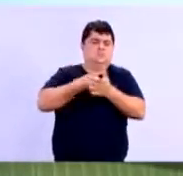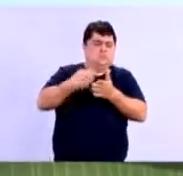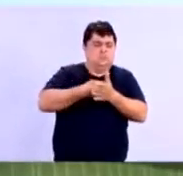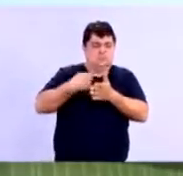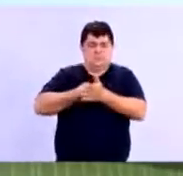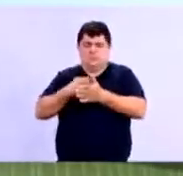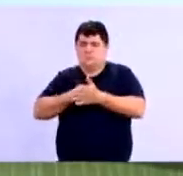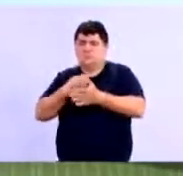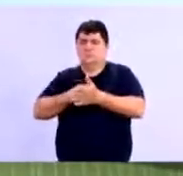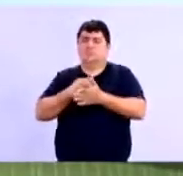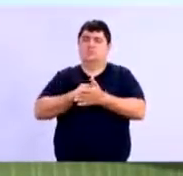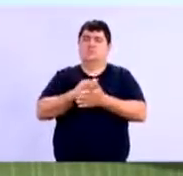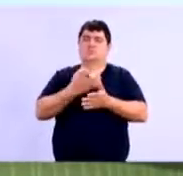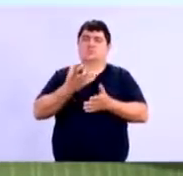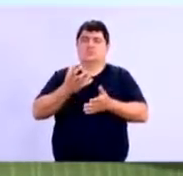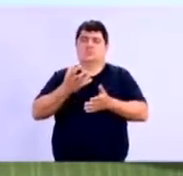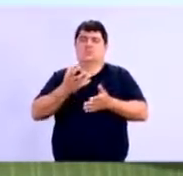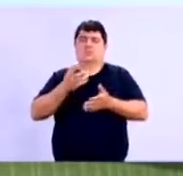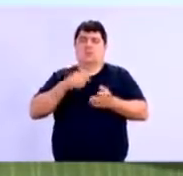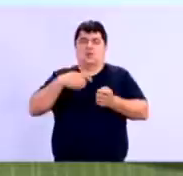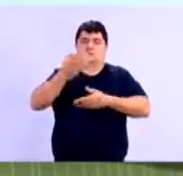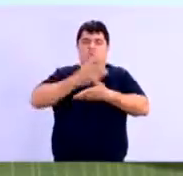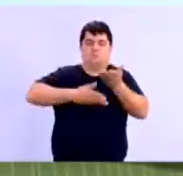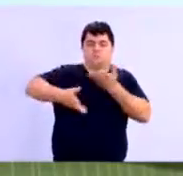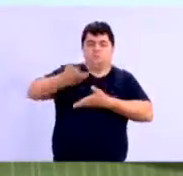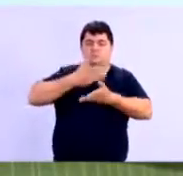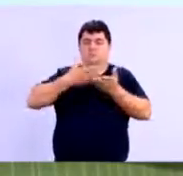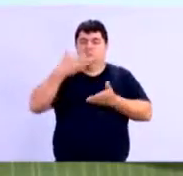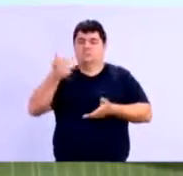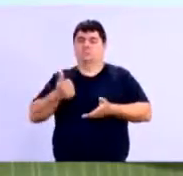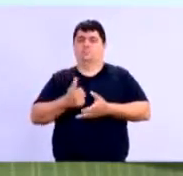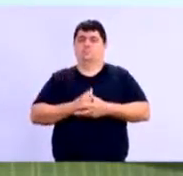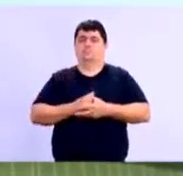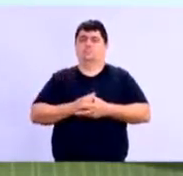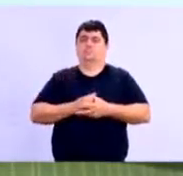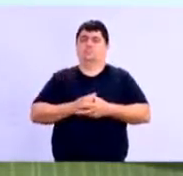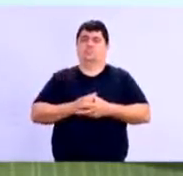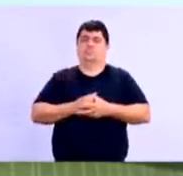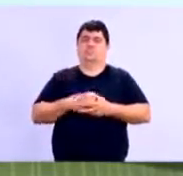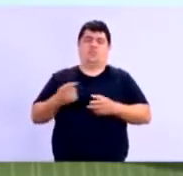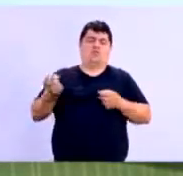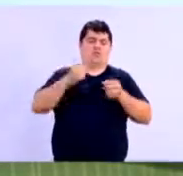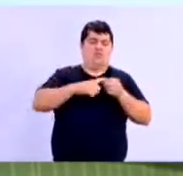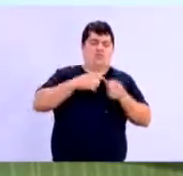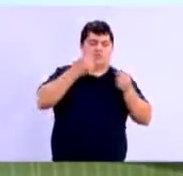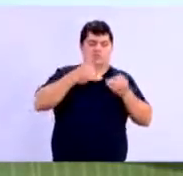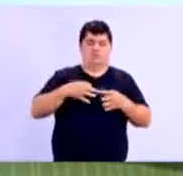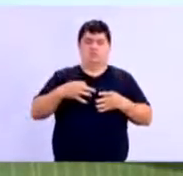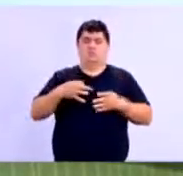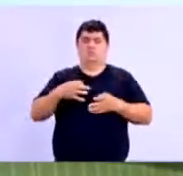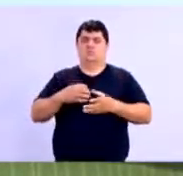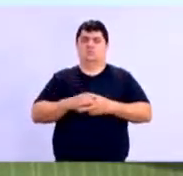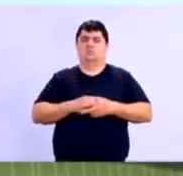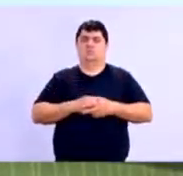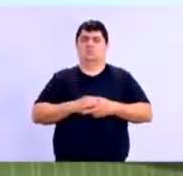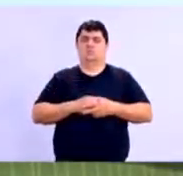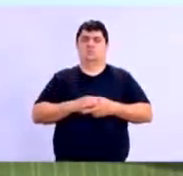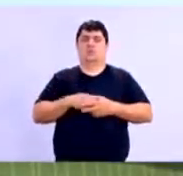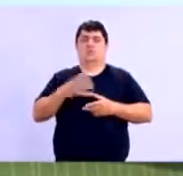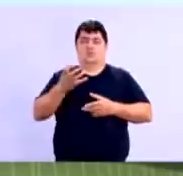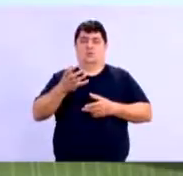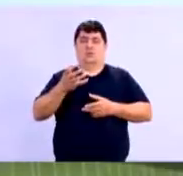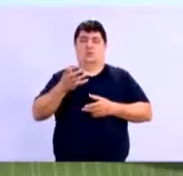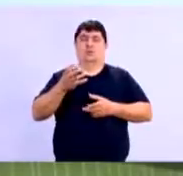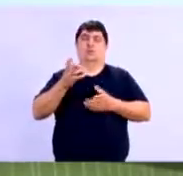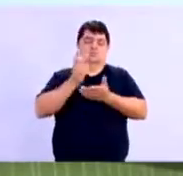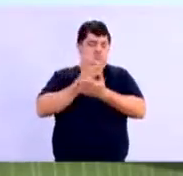para a professora Leila, e a gente acaba conseguindo interagir melhor a aula. Professor, volta ali e vamos falar sobre isso. Então a expectativa nossa é